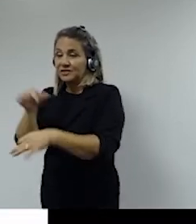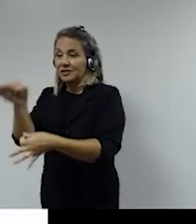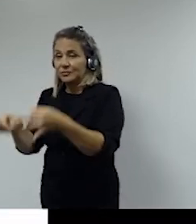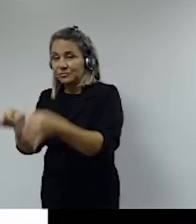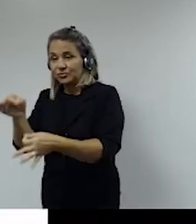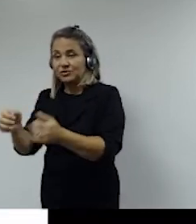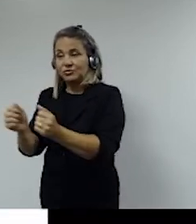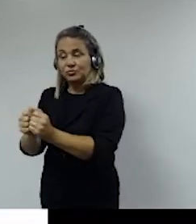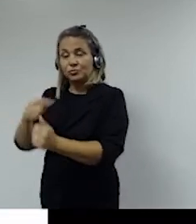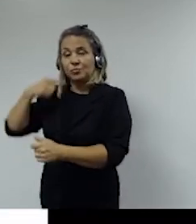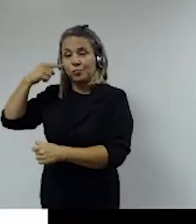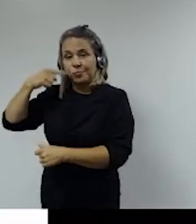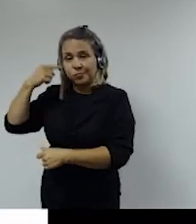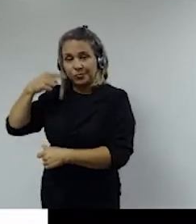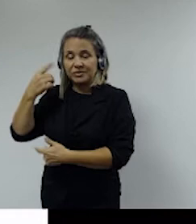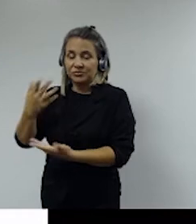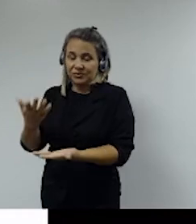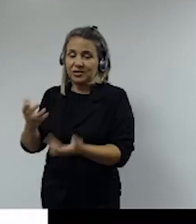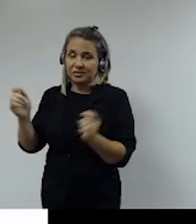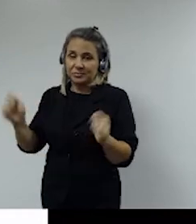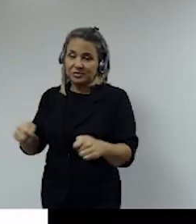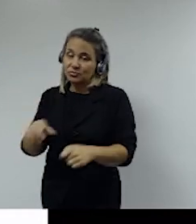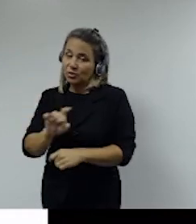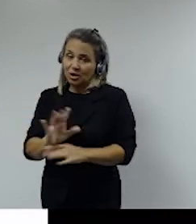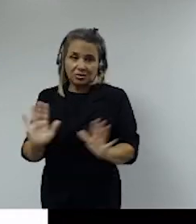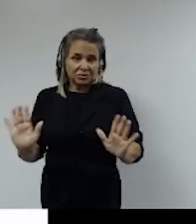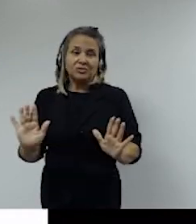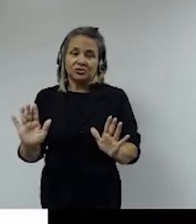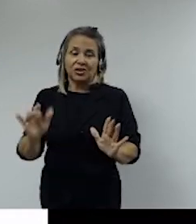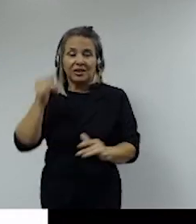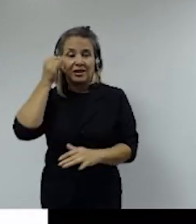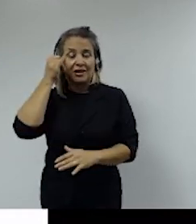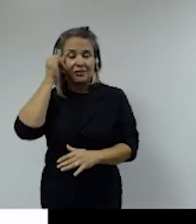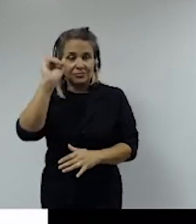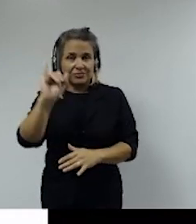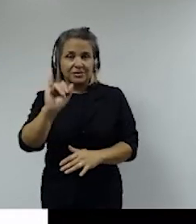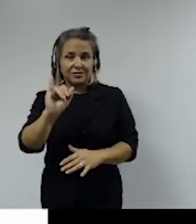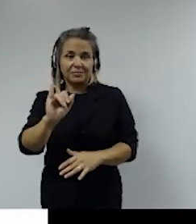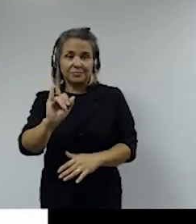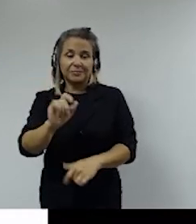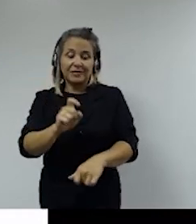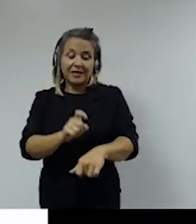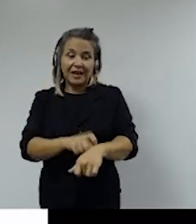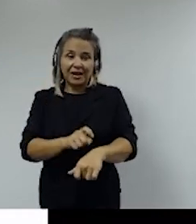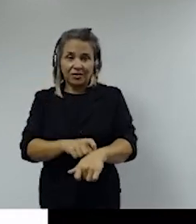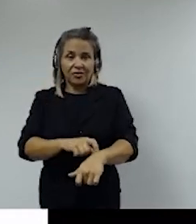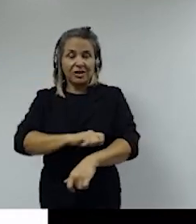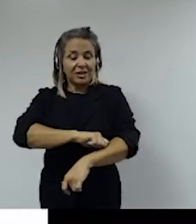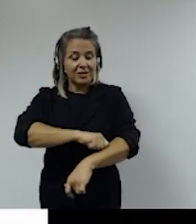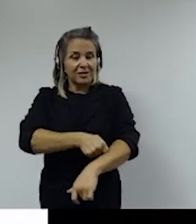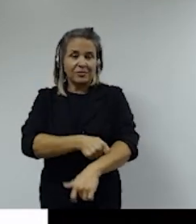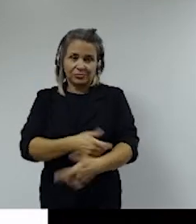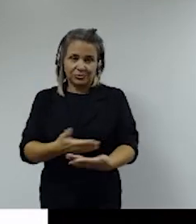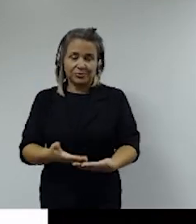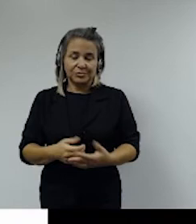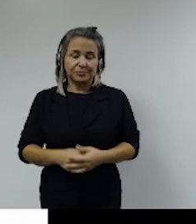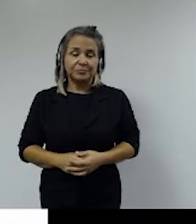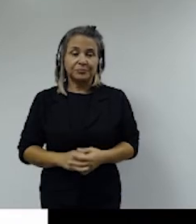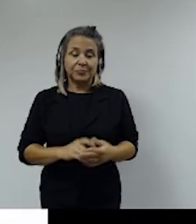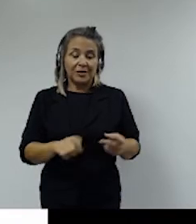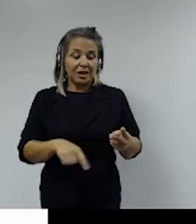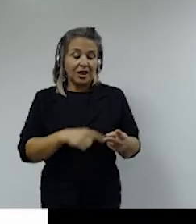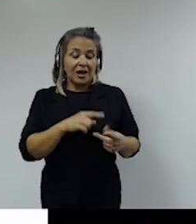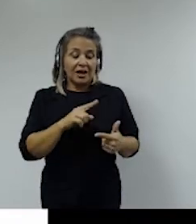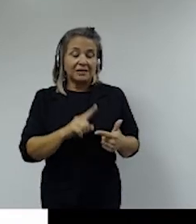perante um advogado, perante o Poder Judicial. Então, só aí já acarreta quase que automático esse fator de inibição. Agora,